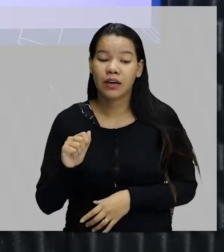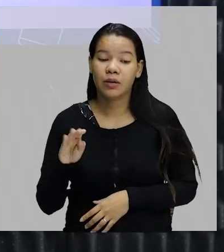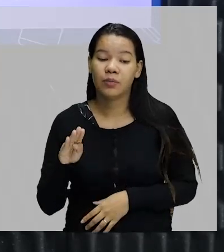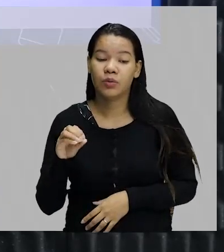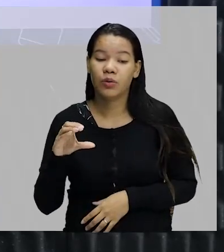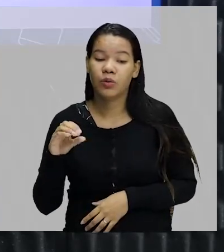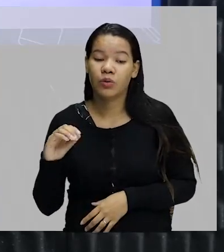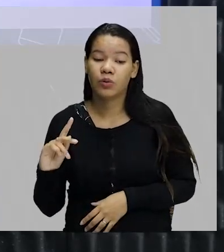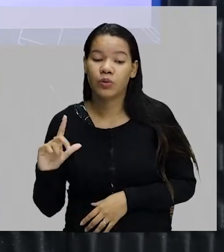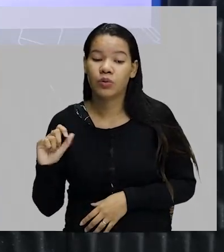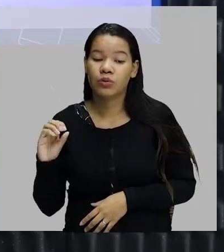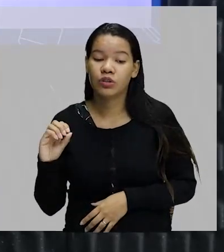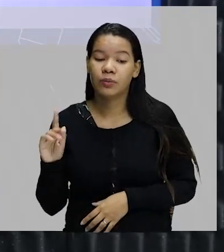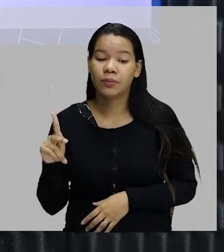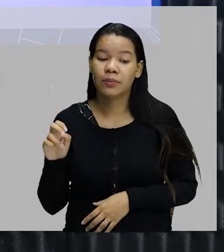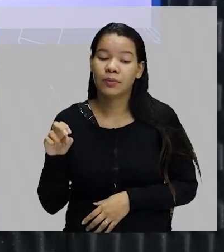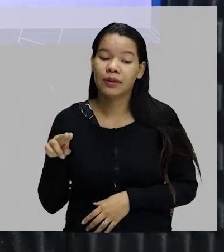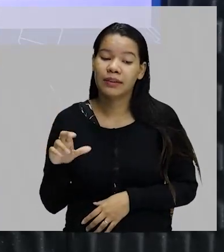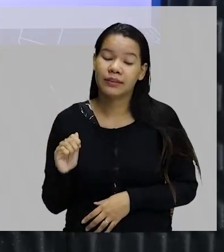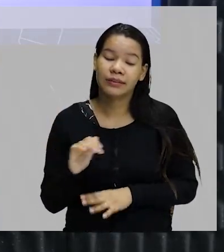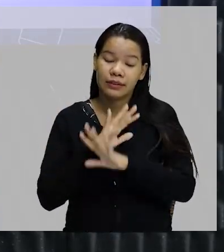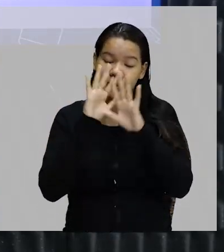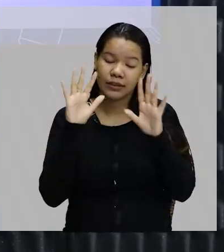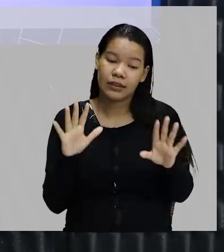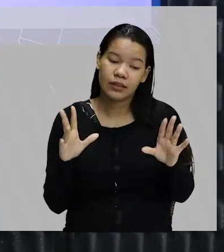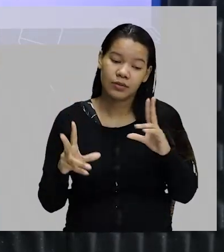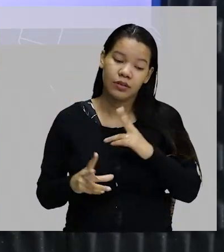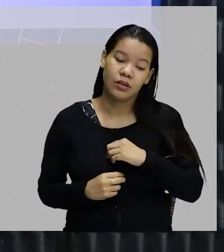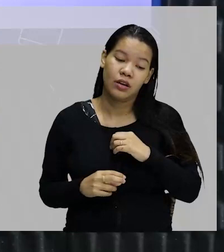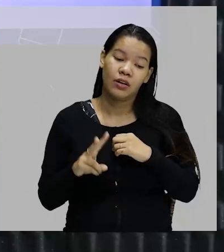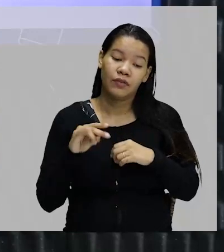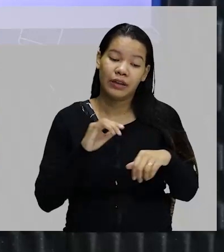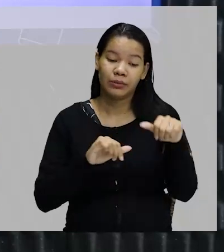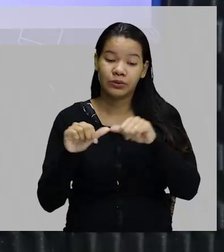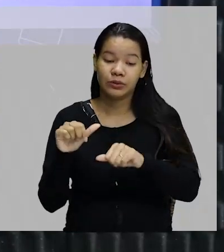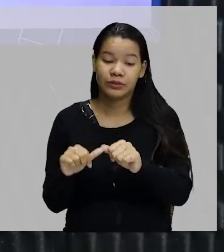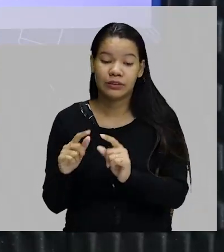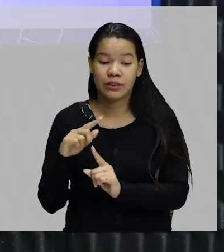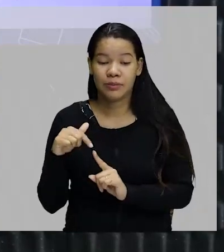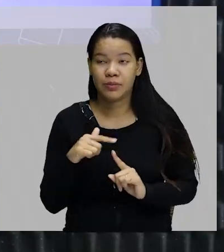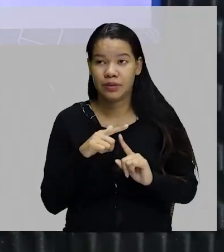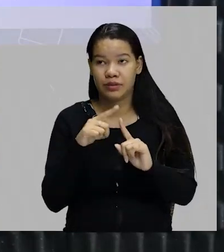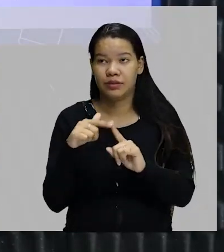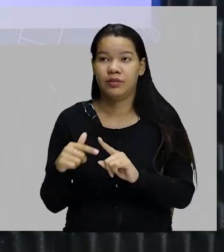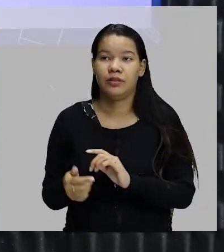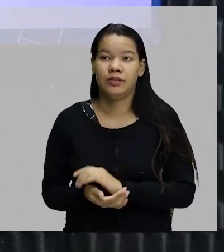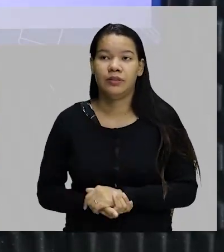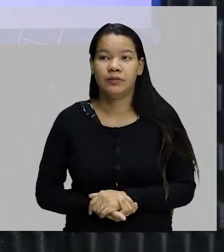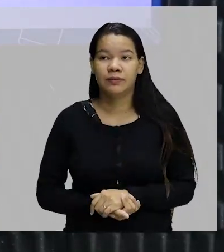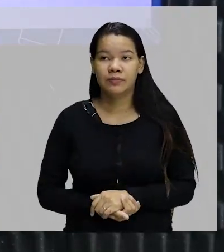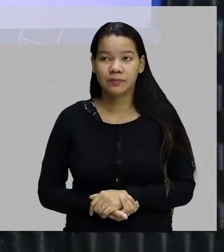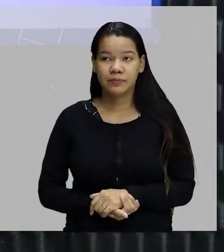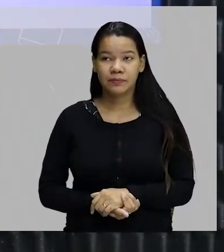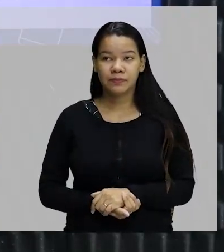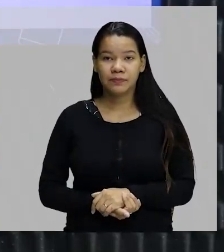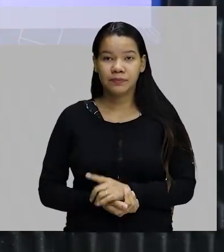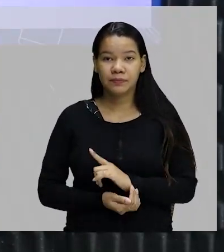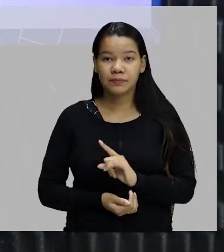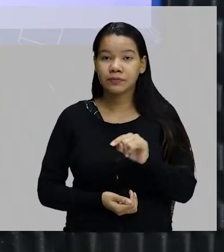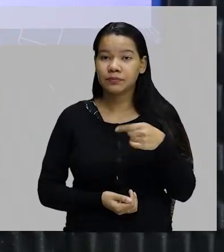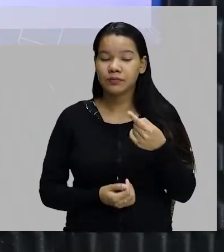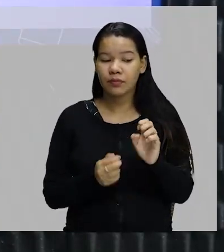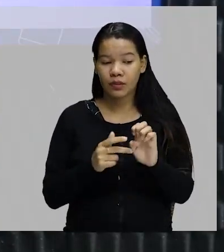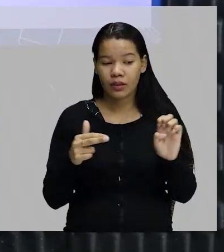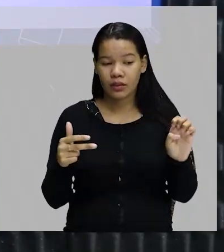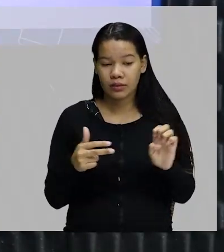esses personagens eles vão alterando de acordo com o tipo de sotaque. Existem os casumbais, que eu não falei aqui, que são elementos que